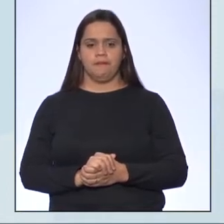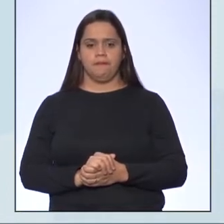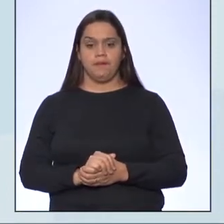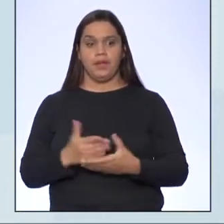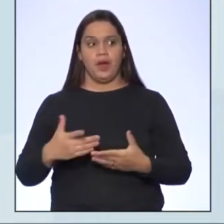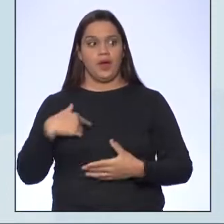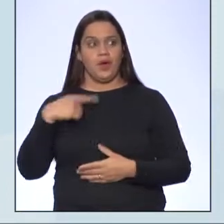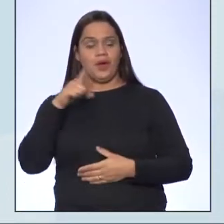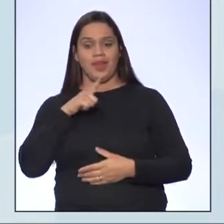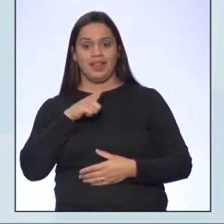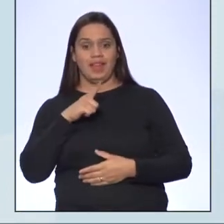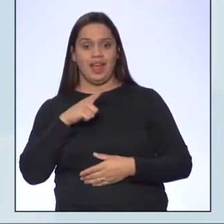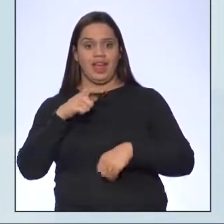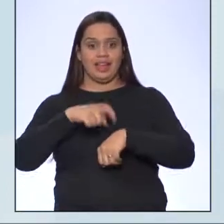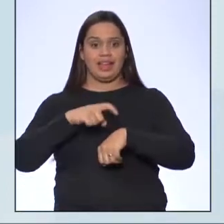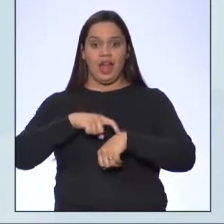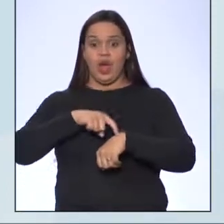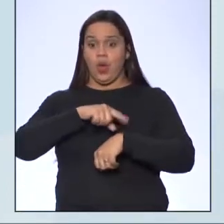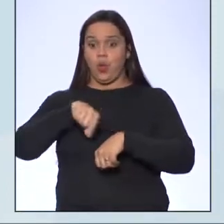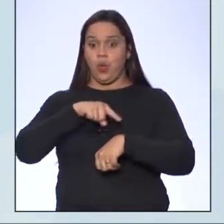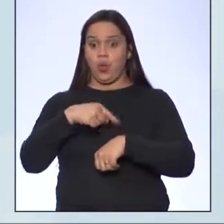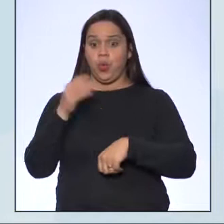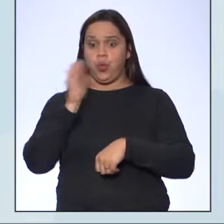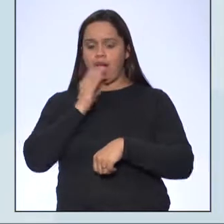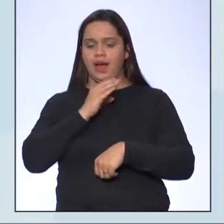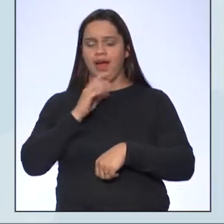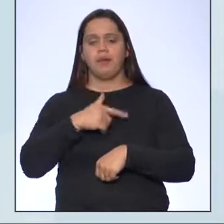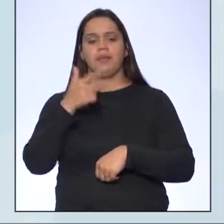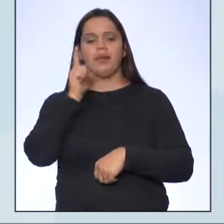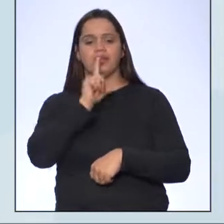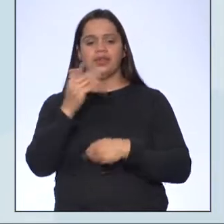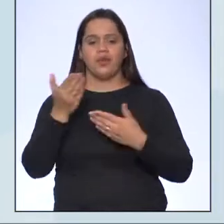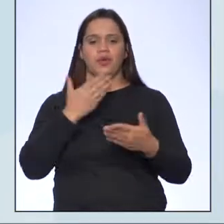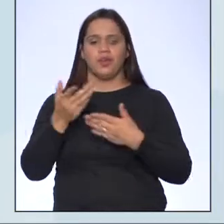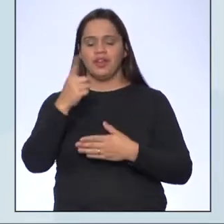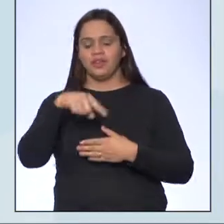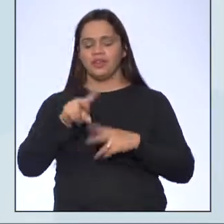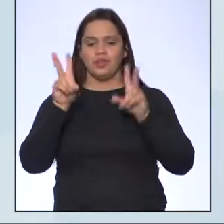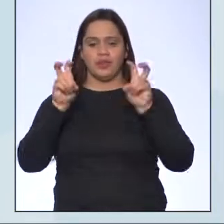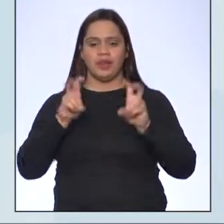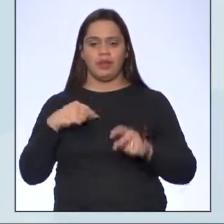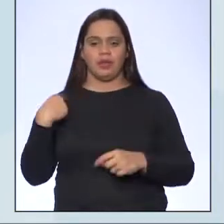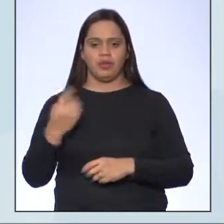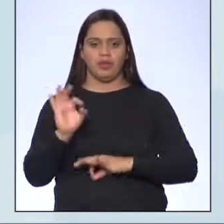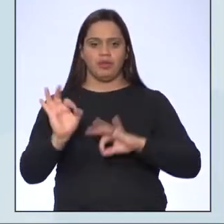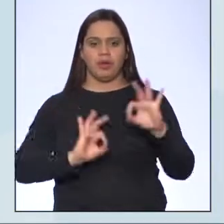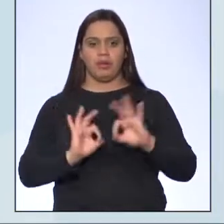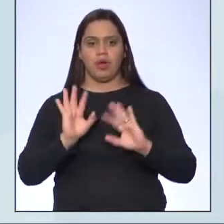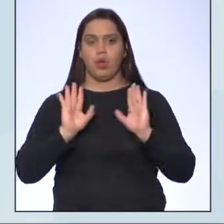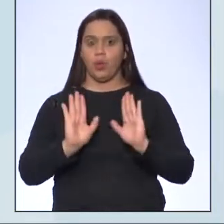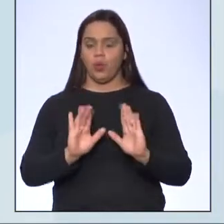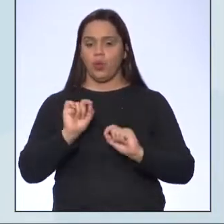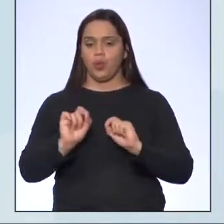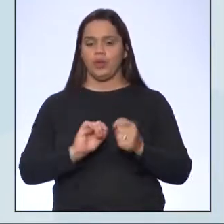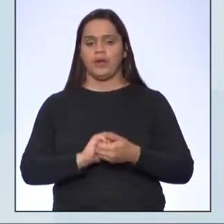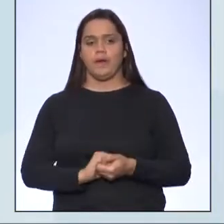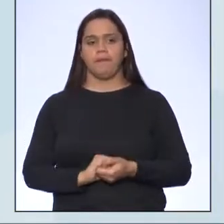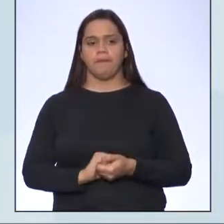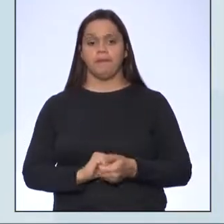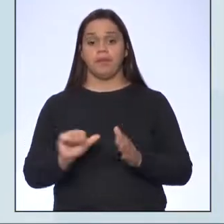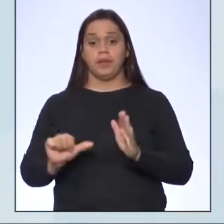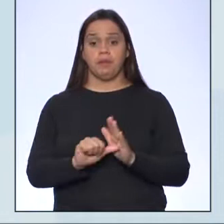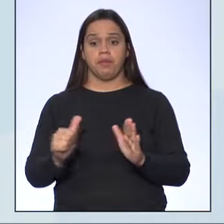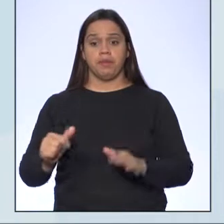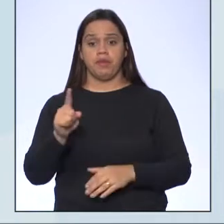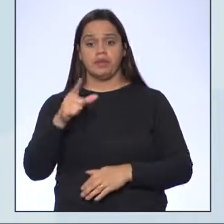minutos, né, professor? Porque a gente está correndo aqui para conseguir conversar com vocês tudo que a gente preparou. Então, primeiro, vocês sempre têm